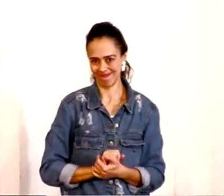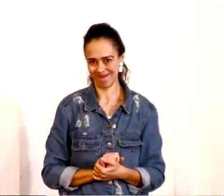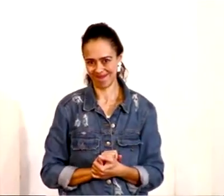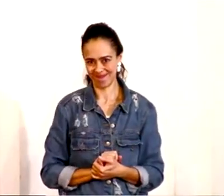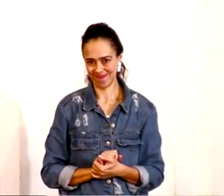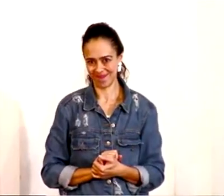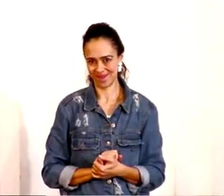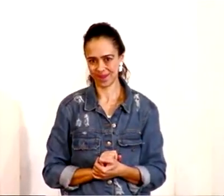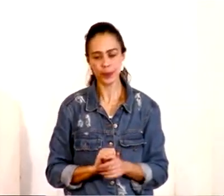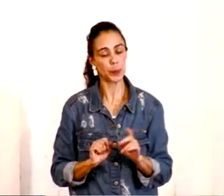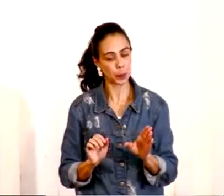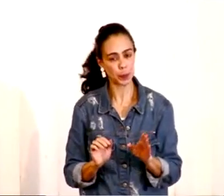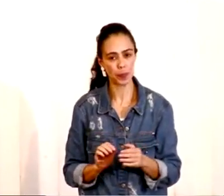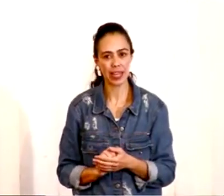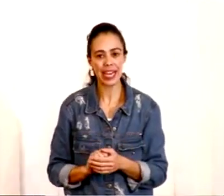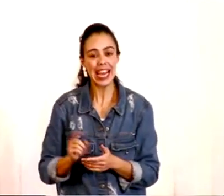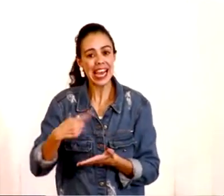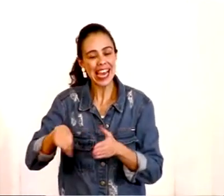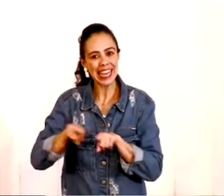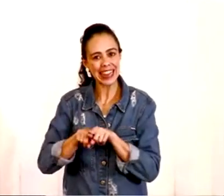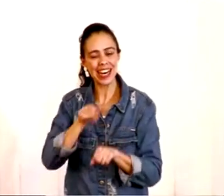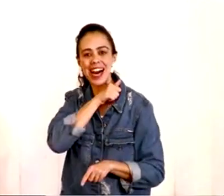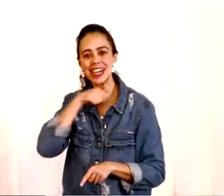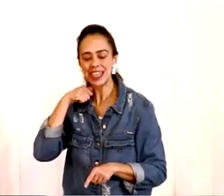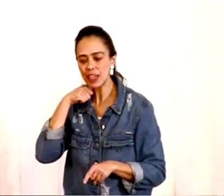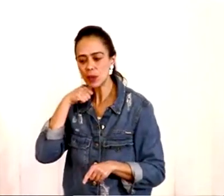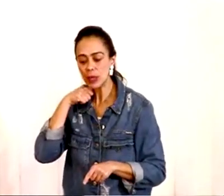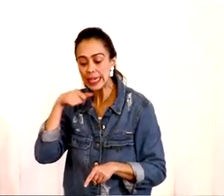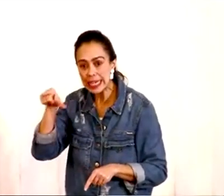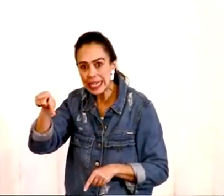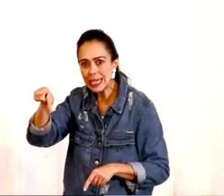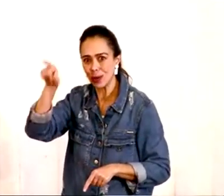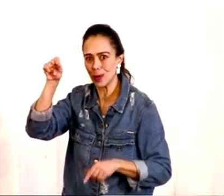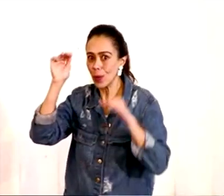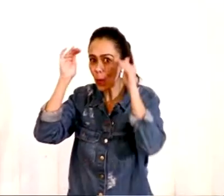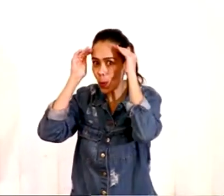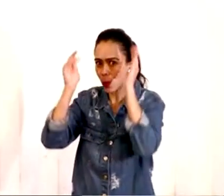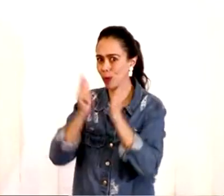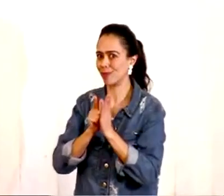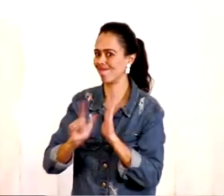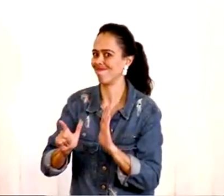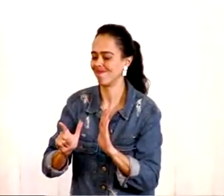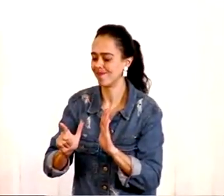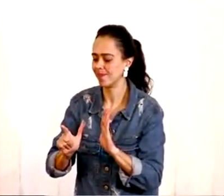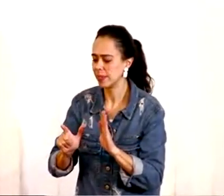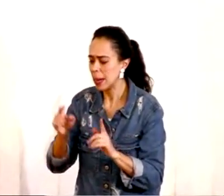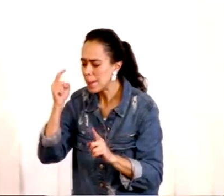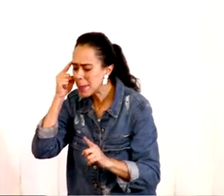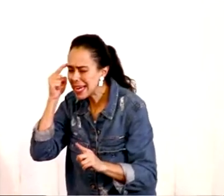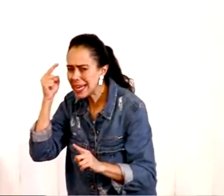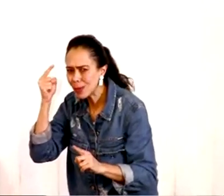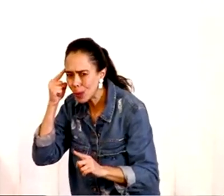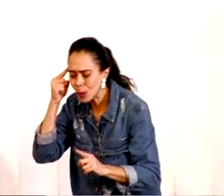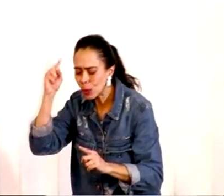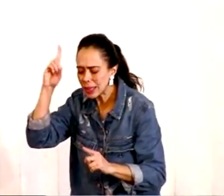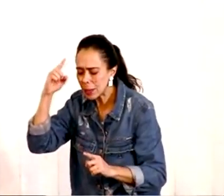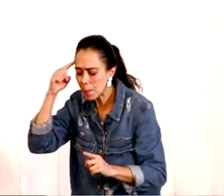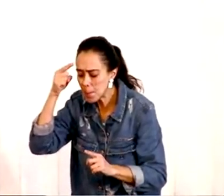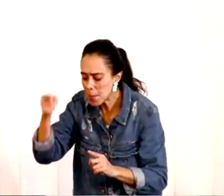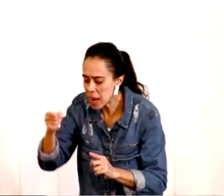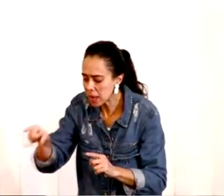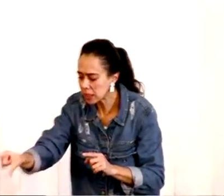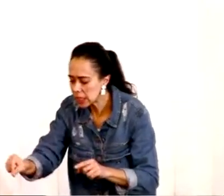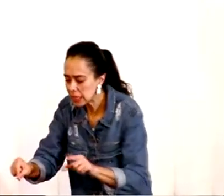verdadeiro. Diferentemente de Caim, que pegou qualquer coisa para entregar ao Senhor, e por